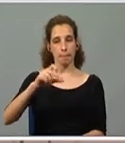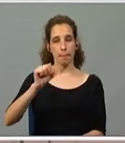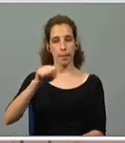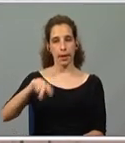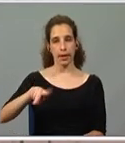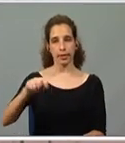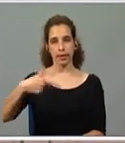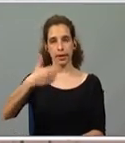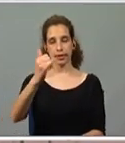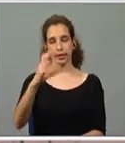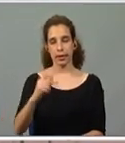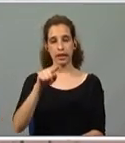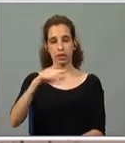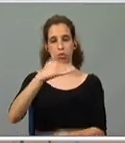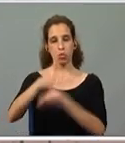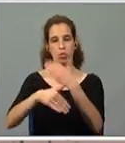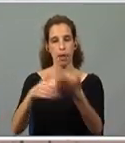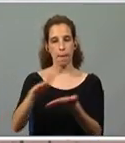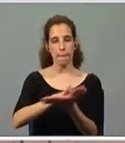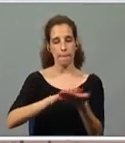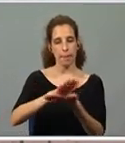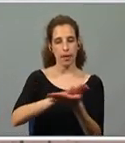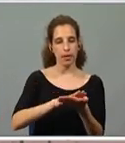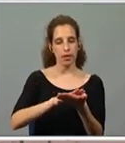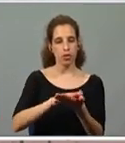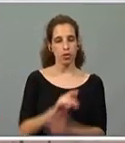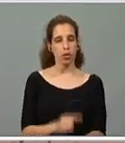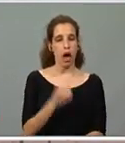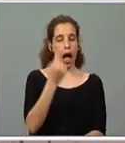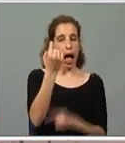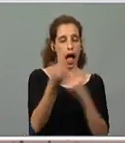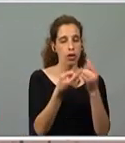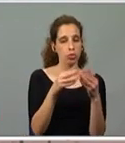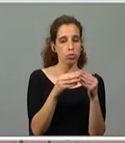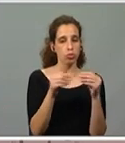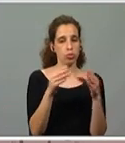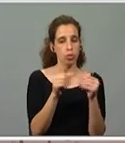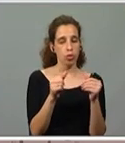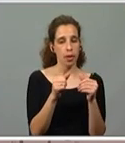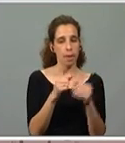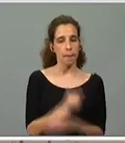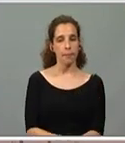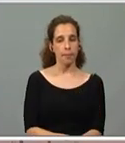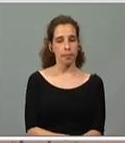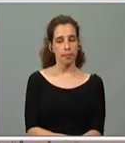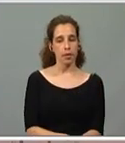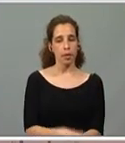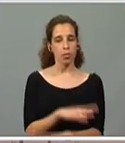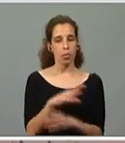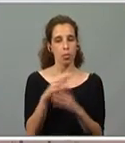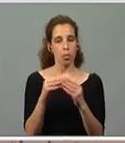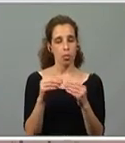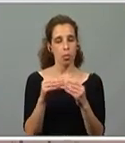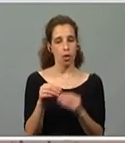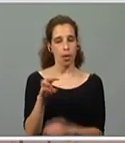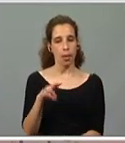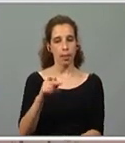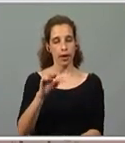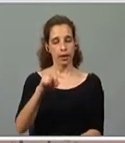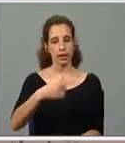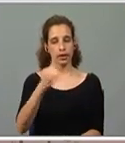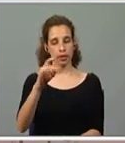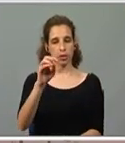separação magnética é um processo que se baseia no facto de alguns dos componentes terem propriedades magnéticas. Por exemplo, estes